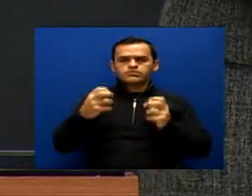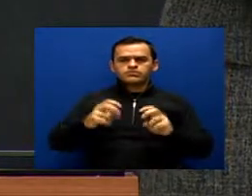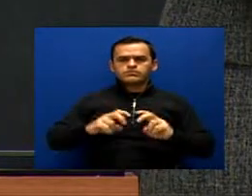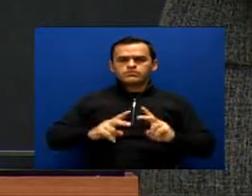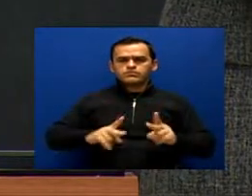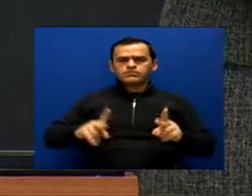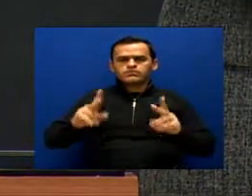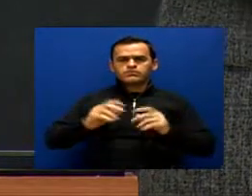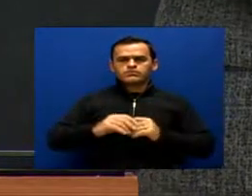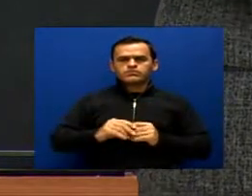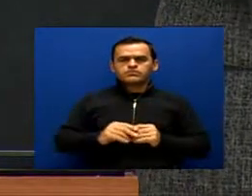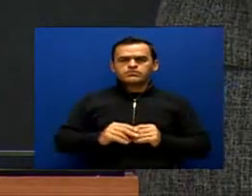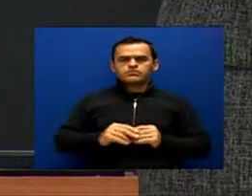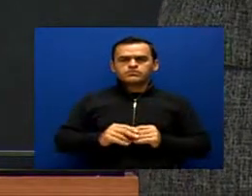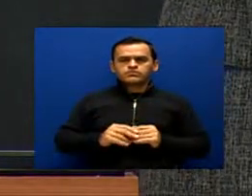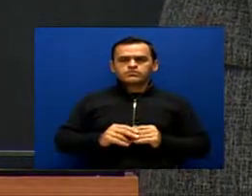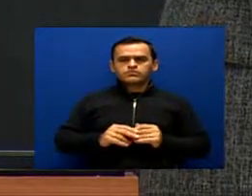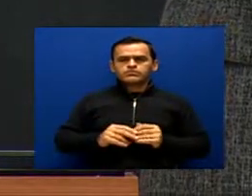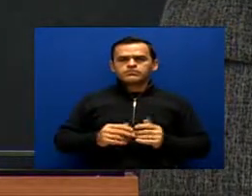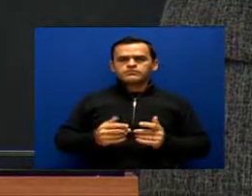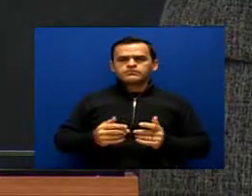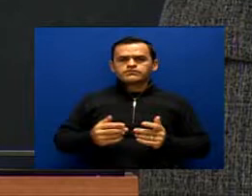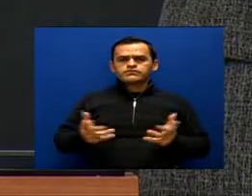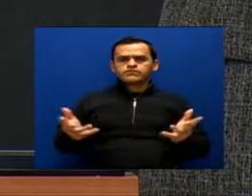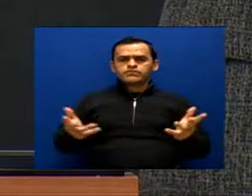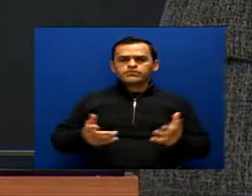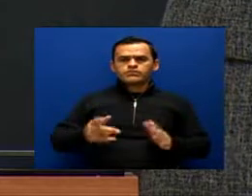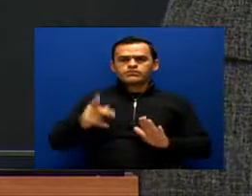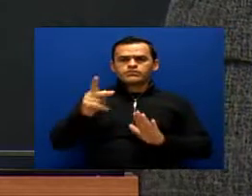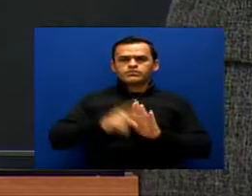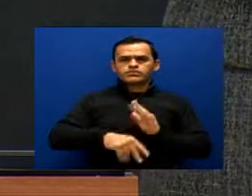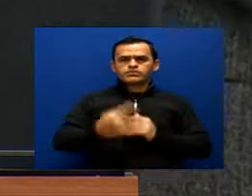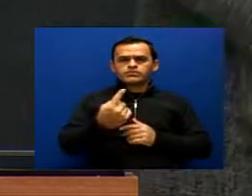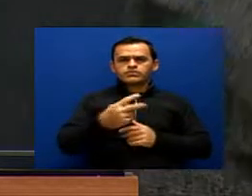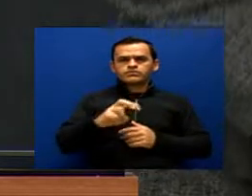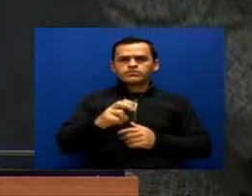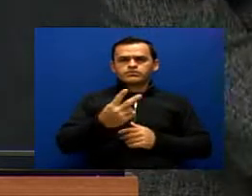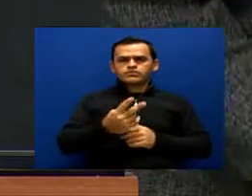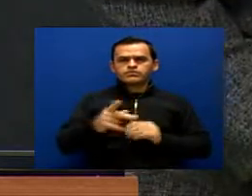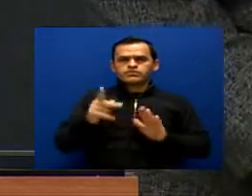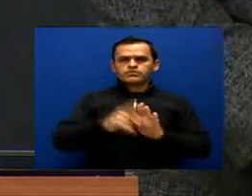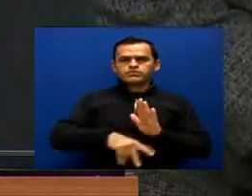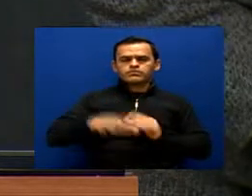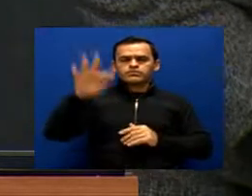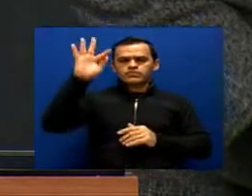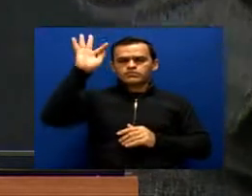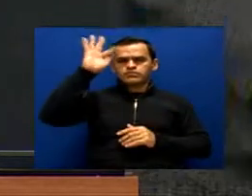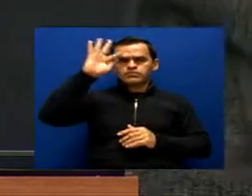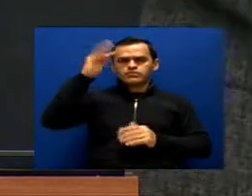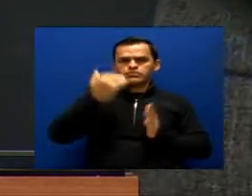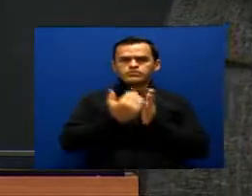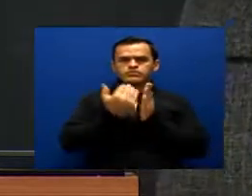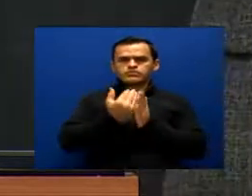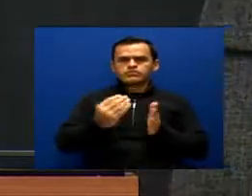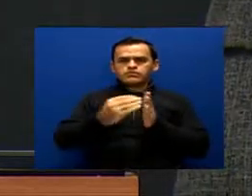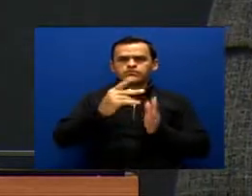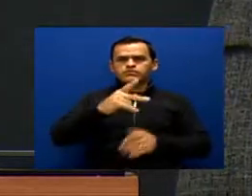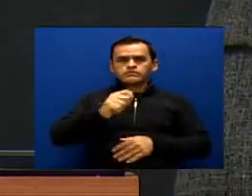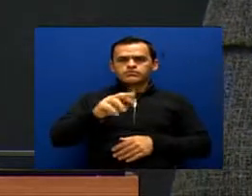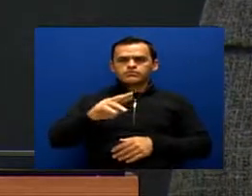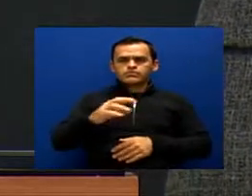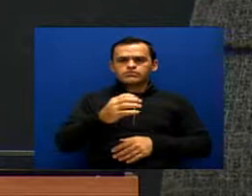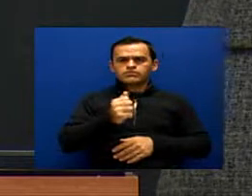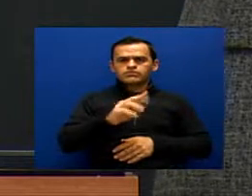concordam, permaneçam como estão. Então, vamos para o projeto 152 do Edil Fausto Salvador Pérez, acrescento parágrafo único,